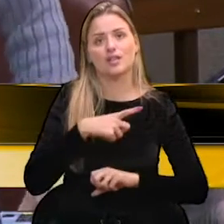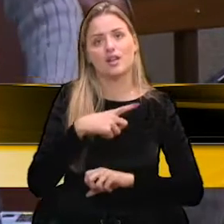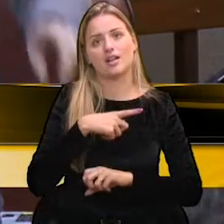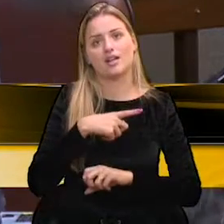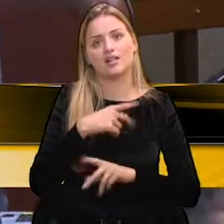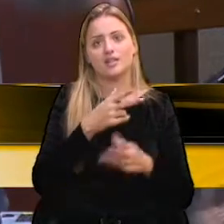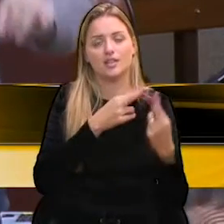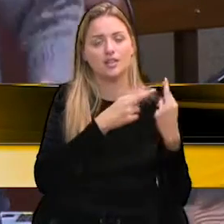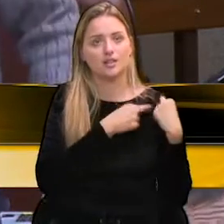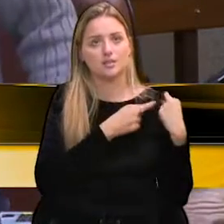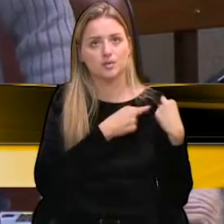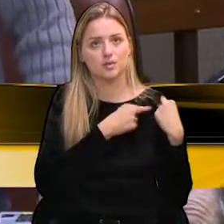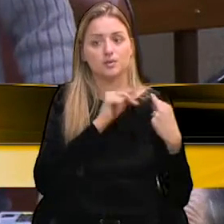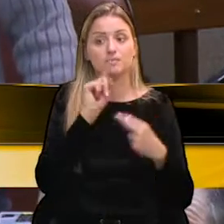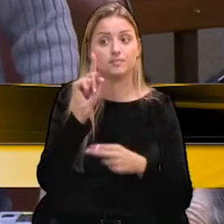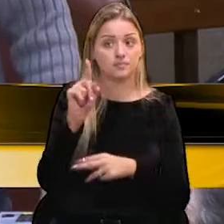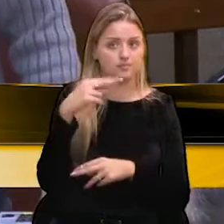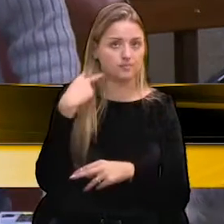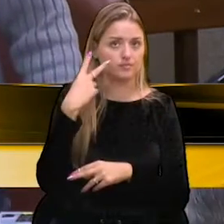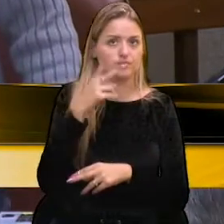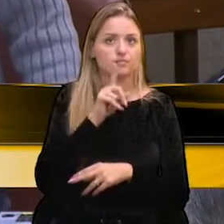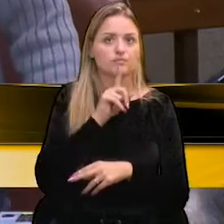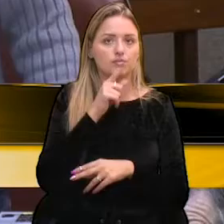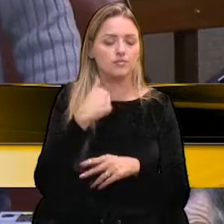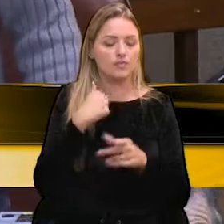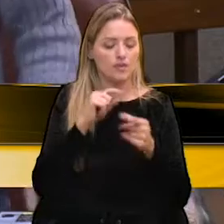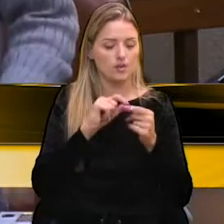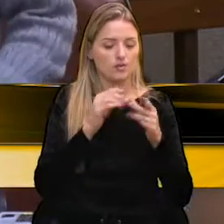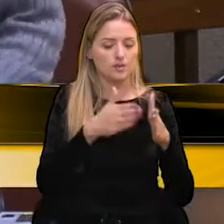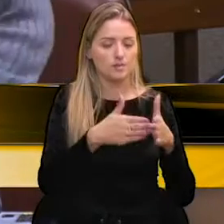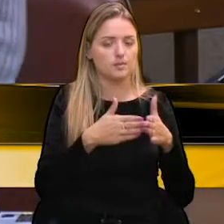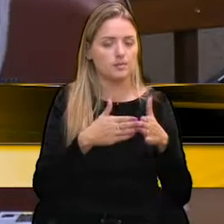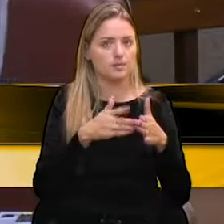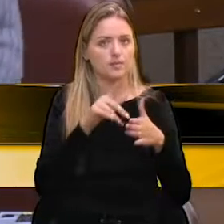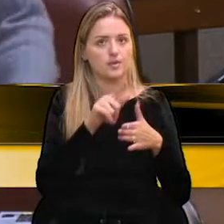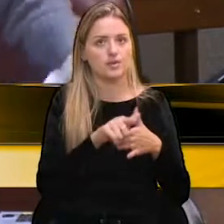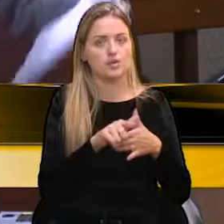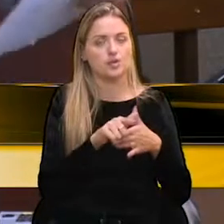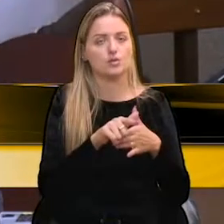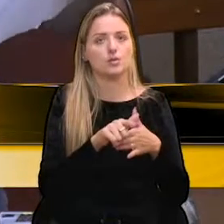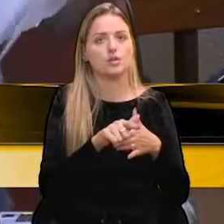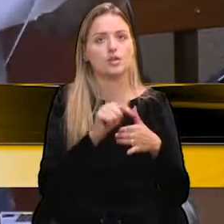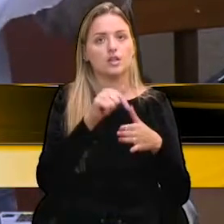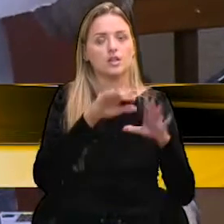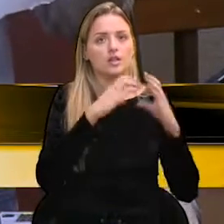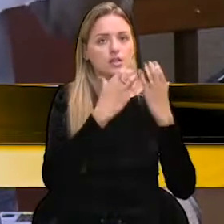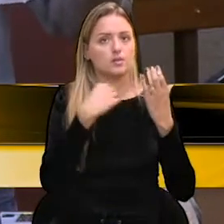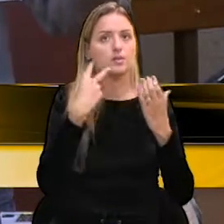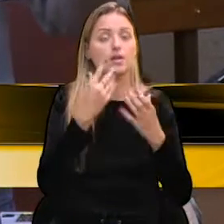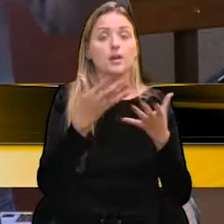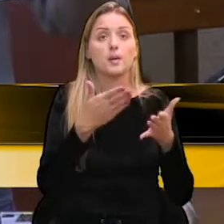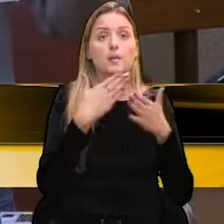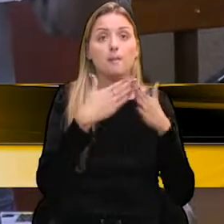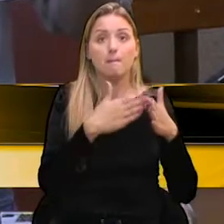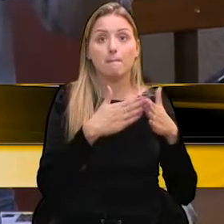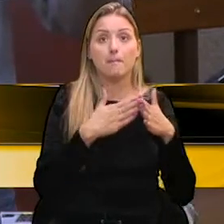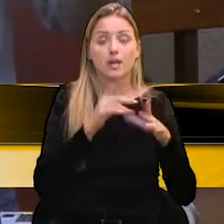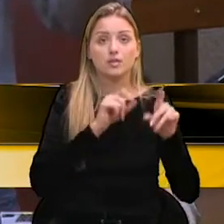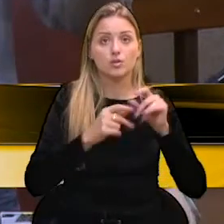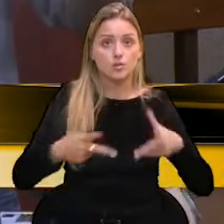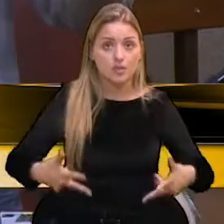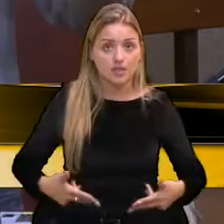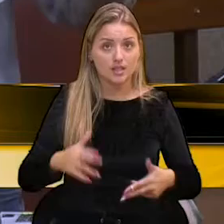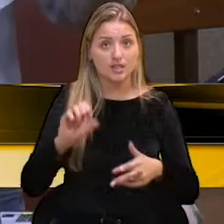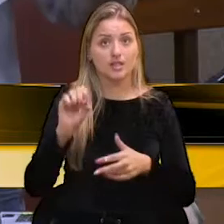desse tema. Vereador Alberto, eu fiz um pedido de informação, tá, aqui na Câmara, requer informações sobre o serviço de